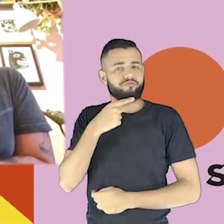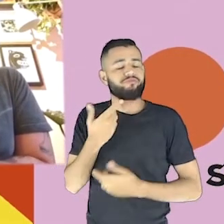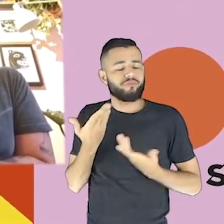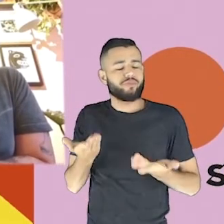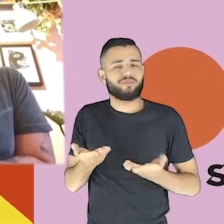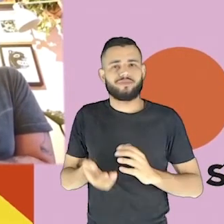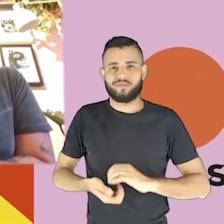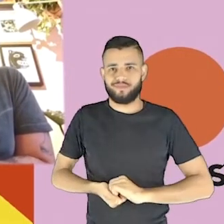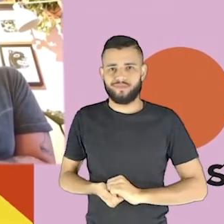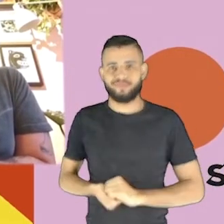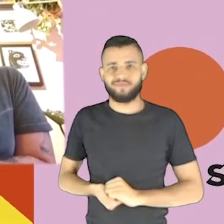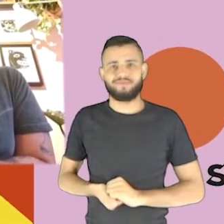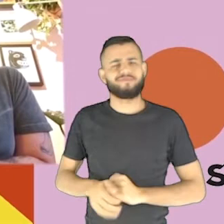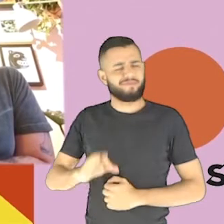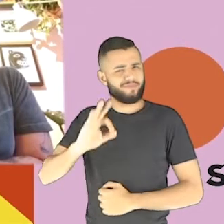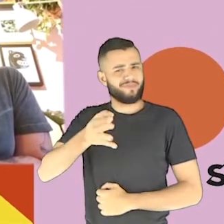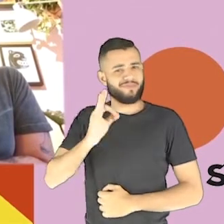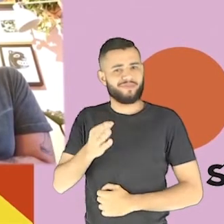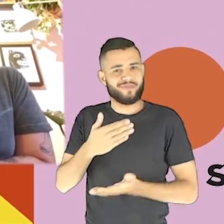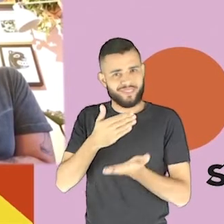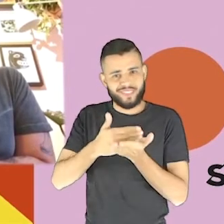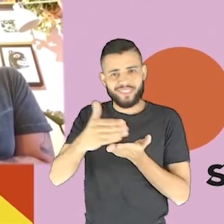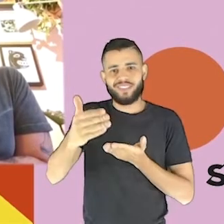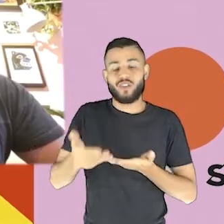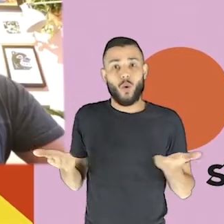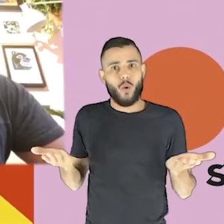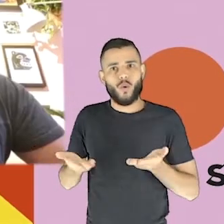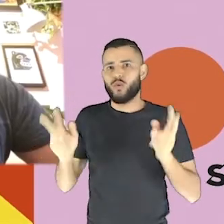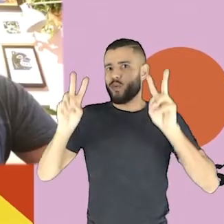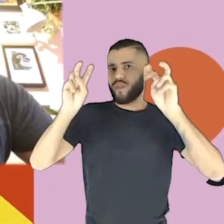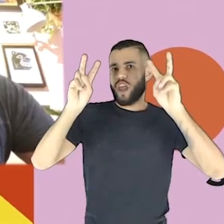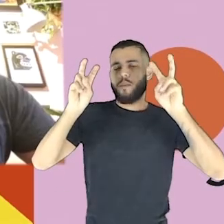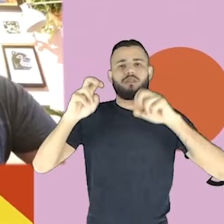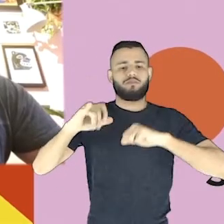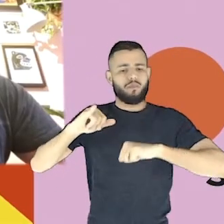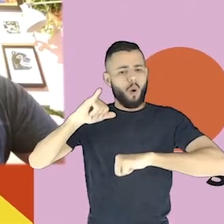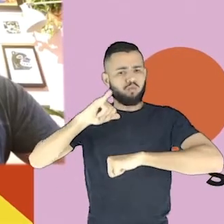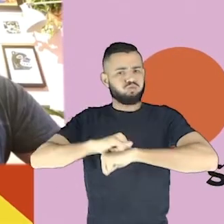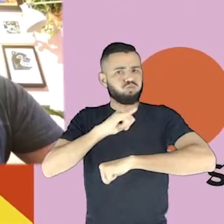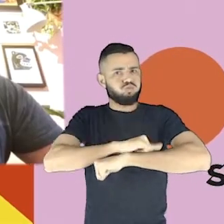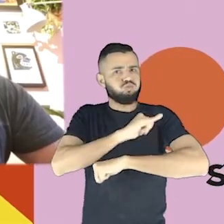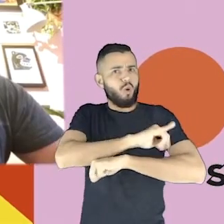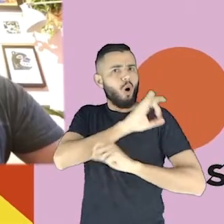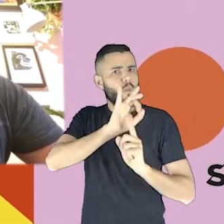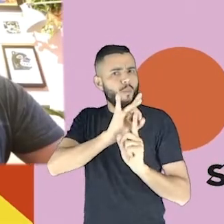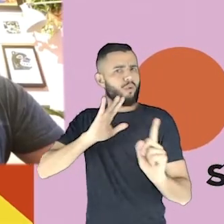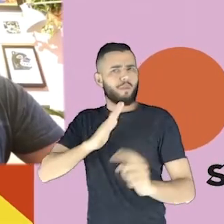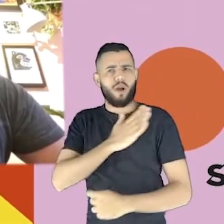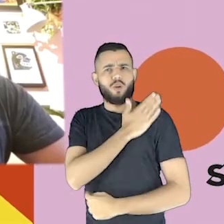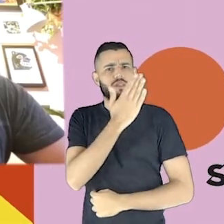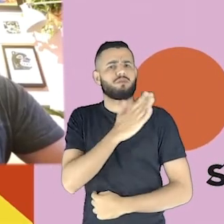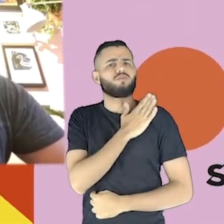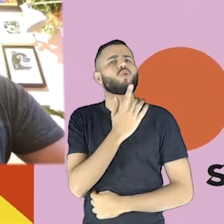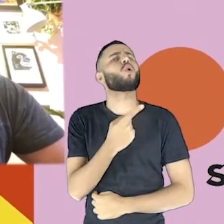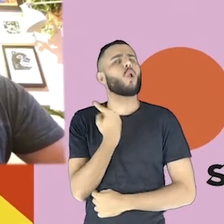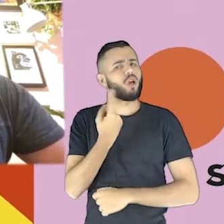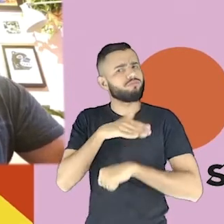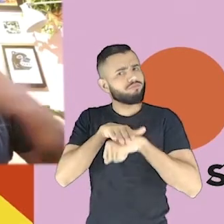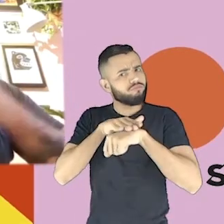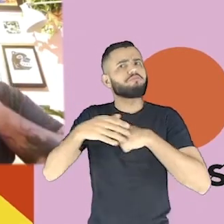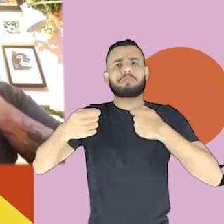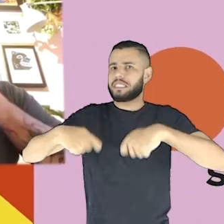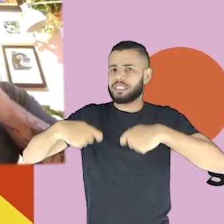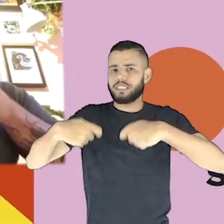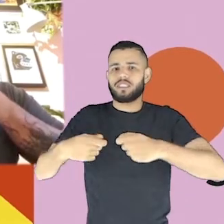É isso. É isso aí, então vamos lá. O tema de hoje é gordofobia. Precisamos falar sobre